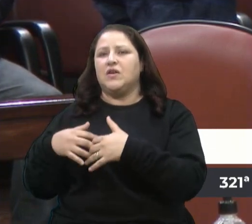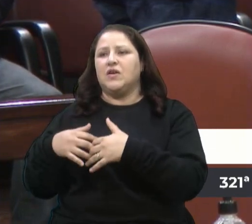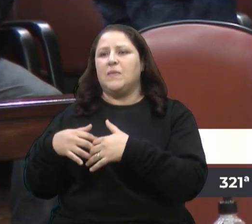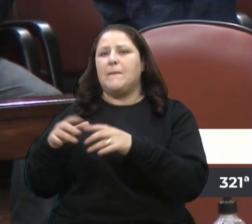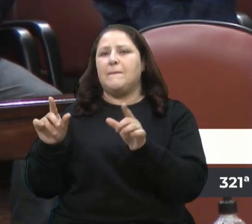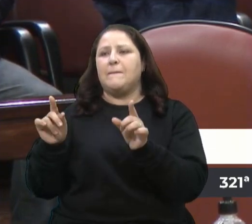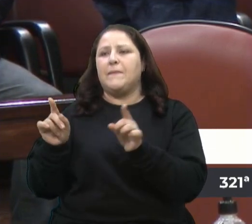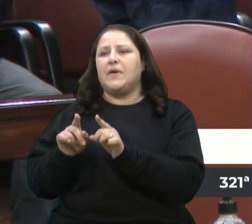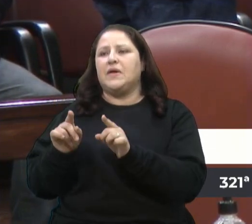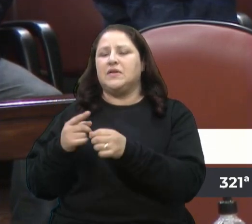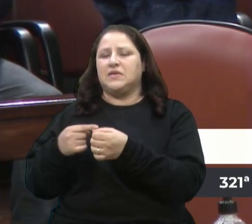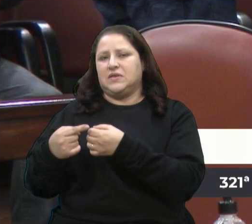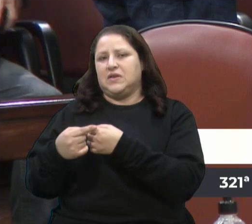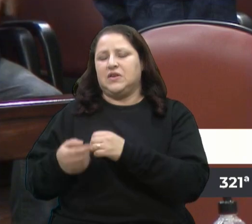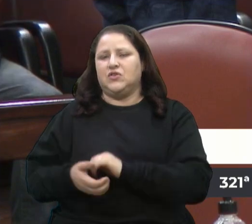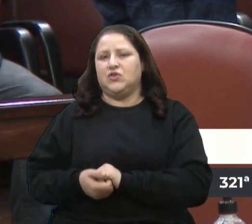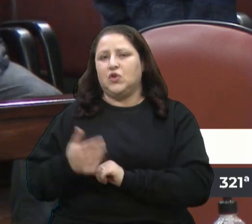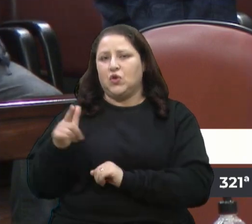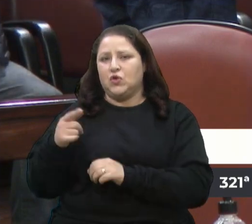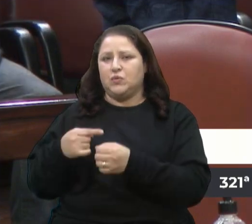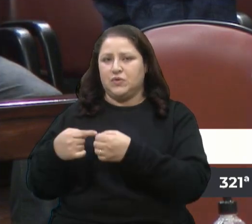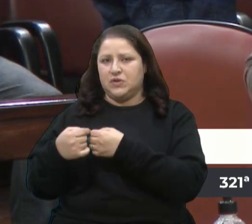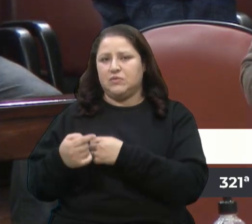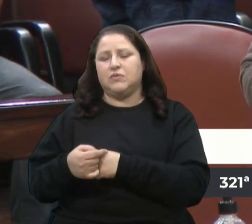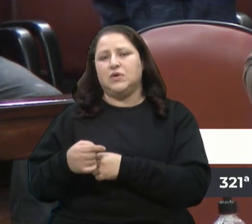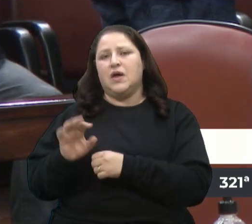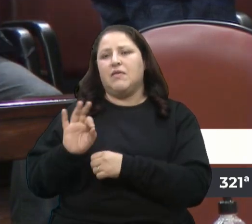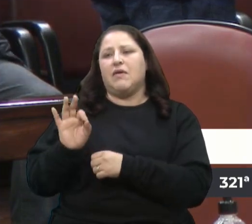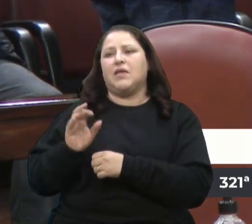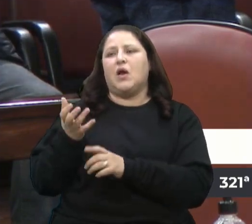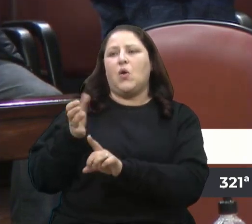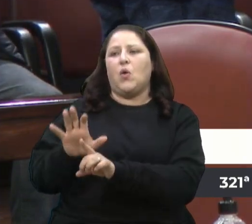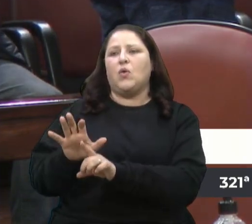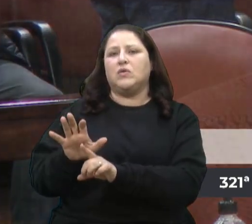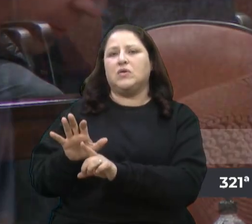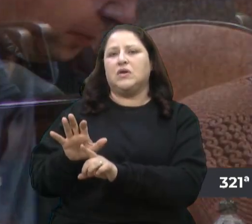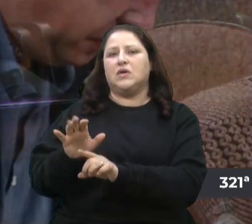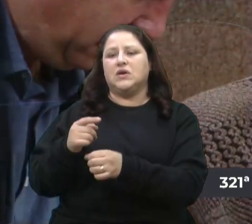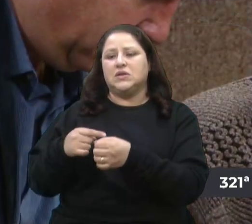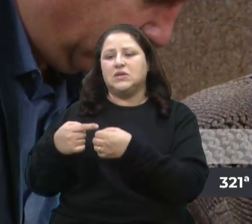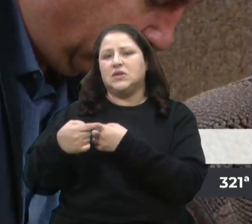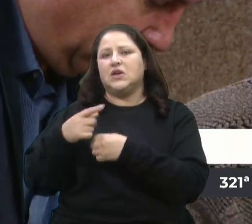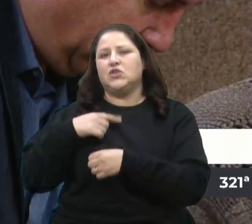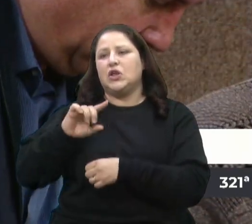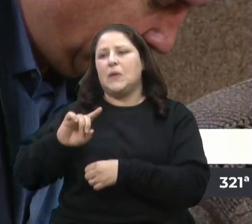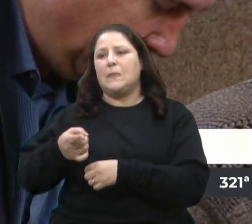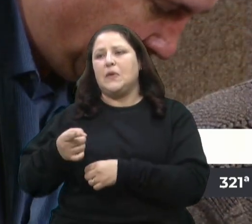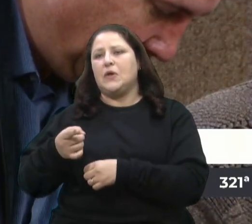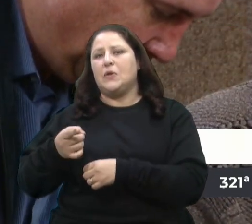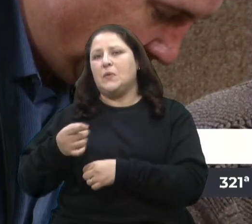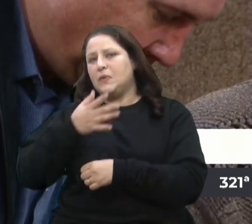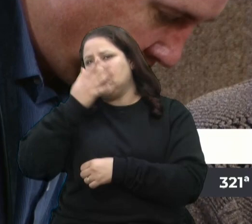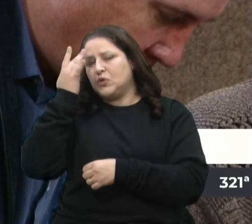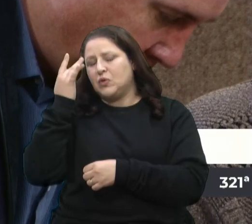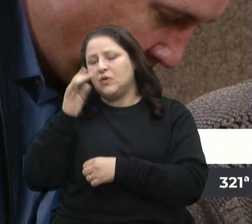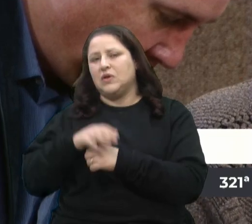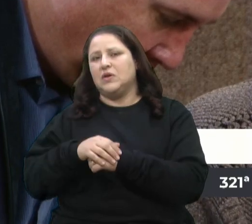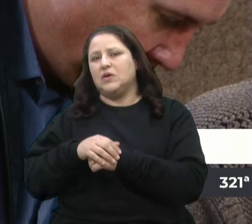2.000, 3.000 habitantes, mas terem uma estrutura toda administrativa gerando uma alta